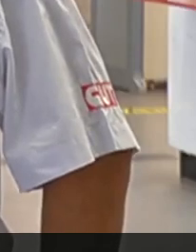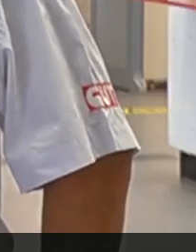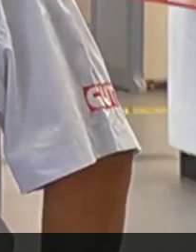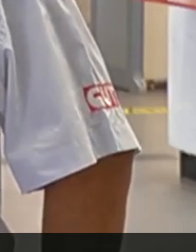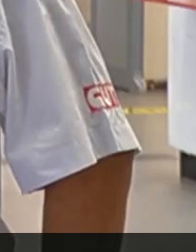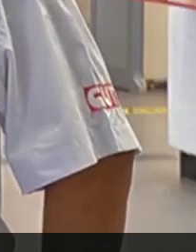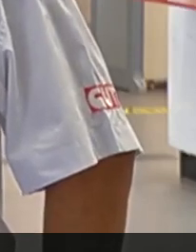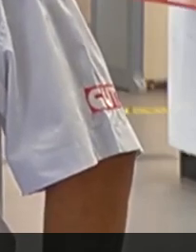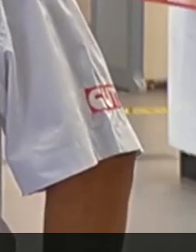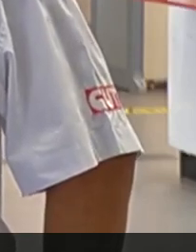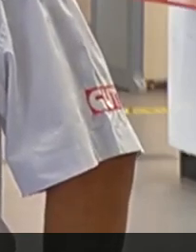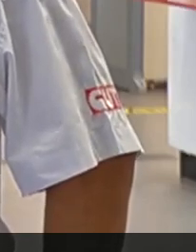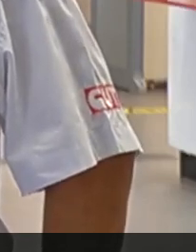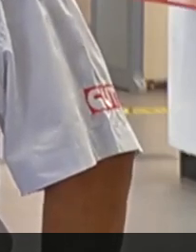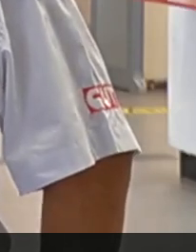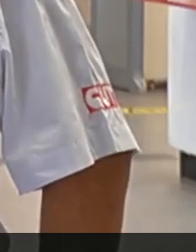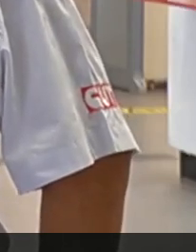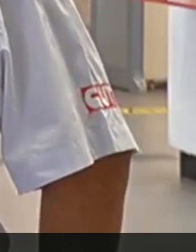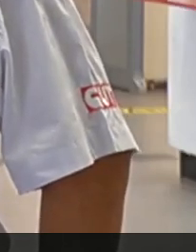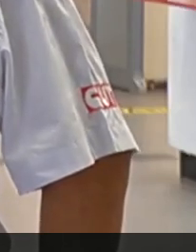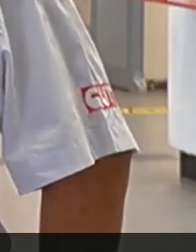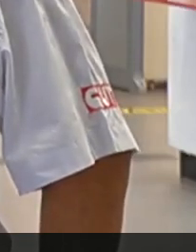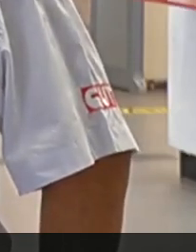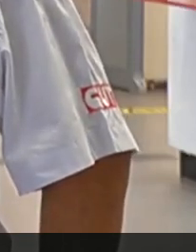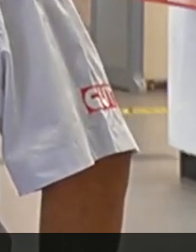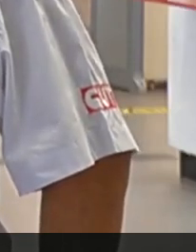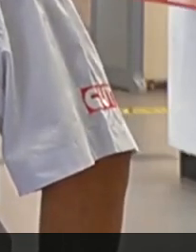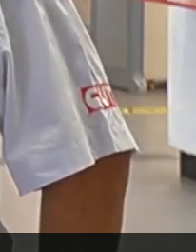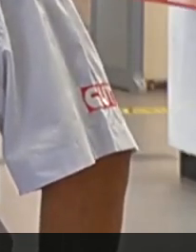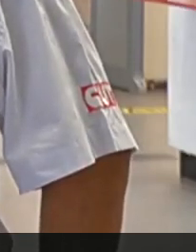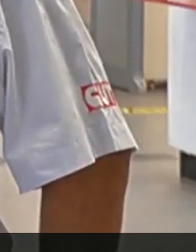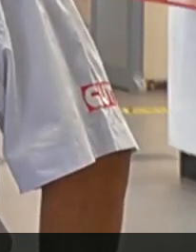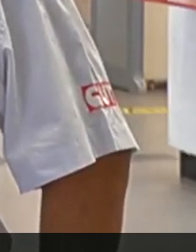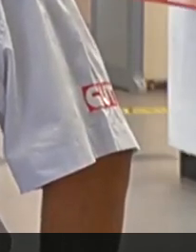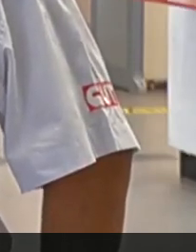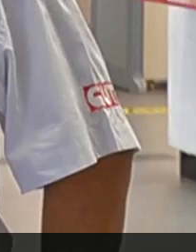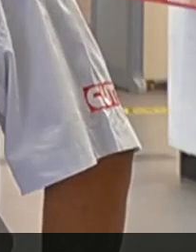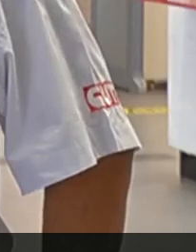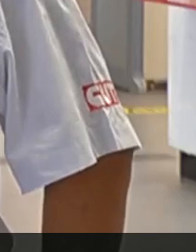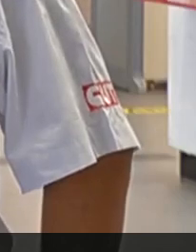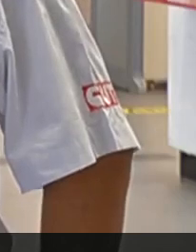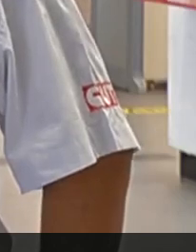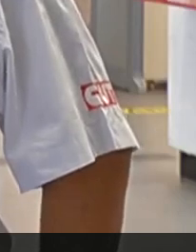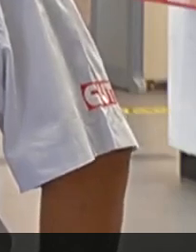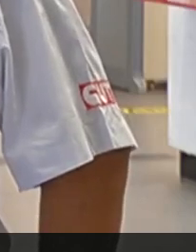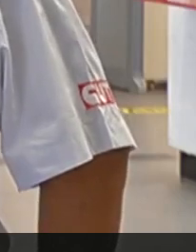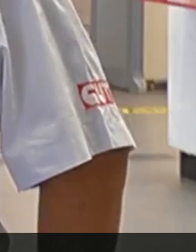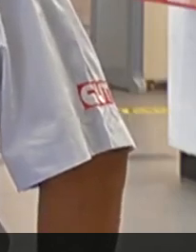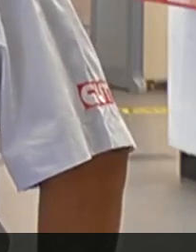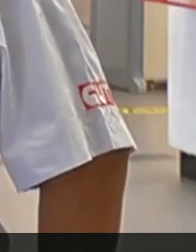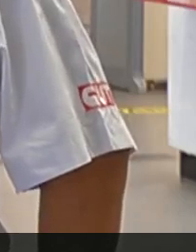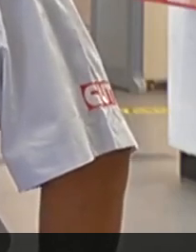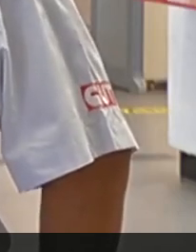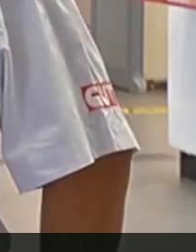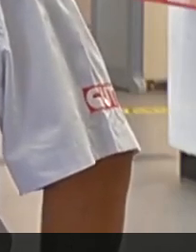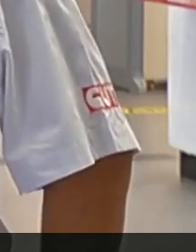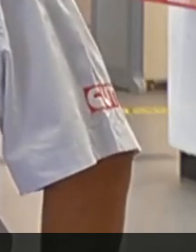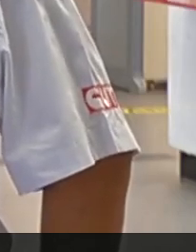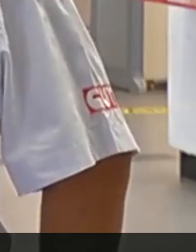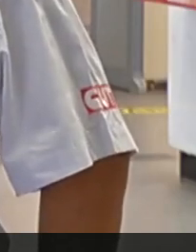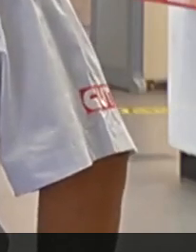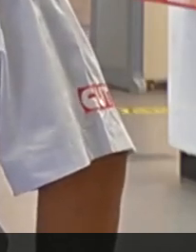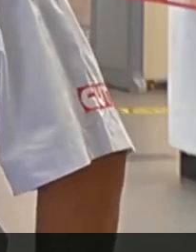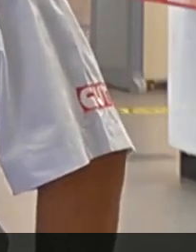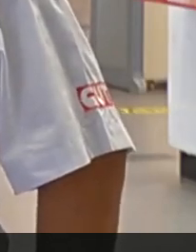eles estão aí também na linha de frente. É uma preocupação a mais nesse momento para a categoria. Exatamente. Seria algo antidemocrático